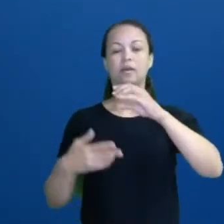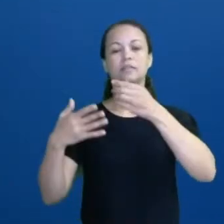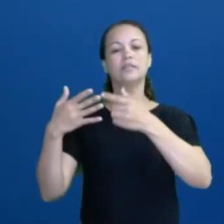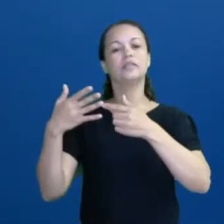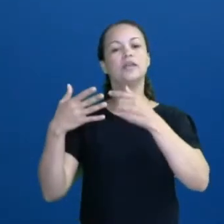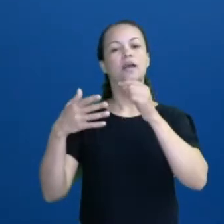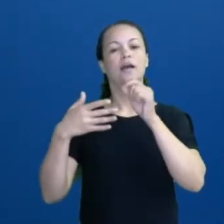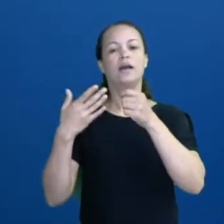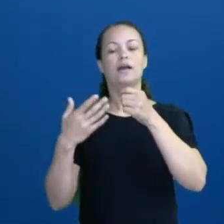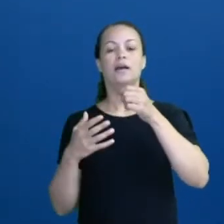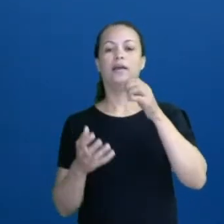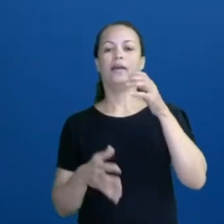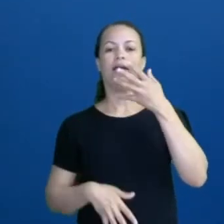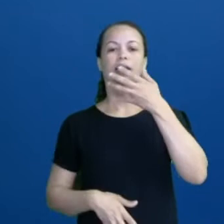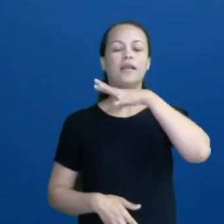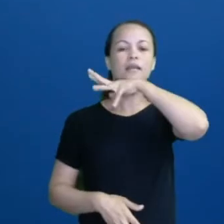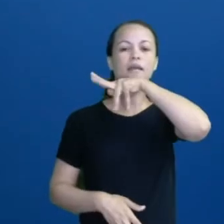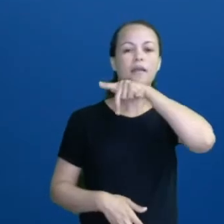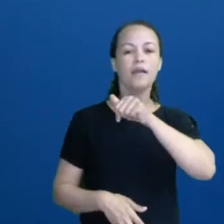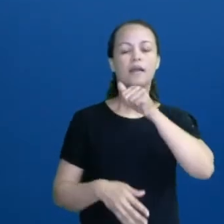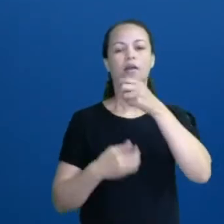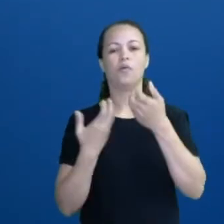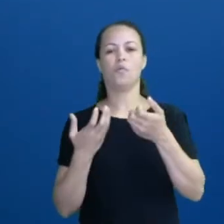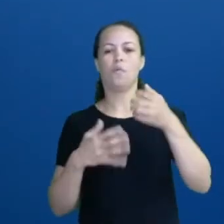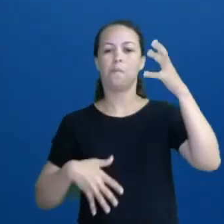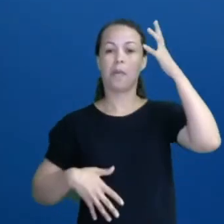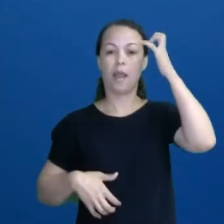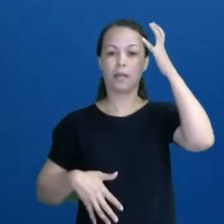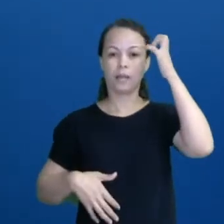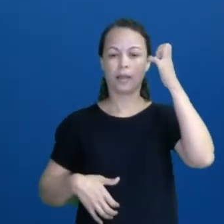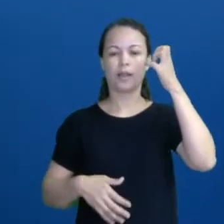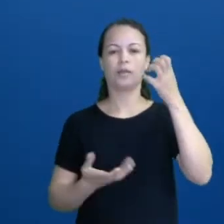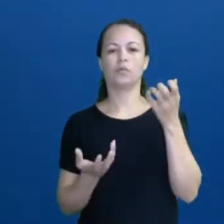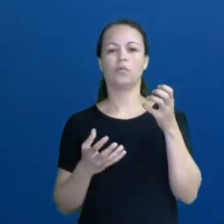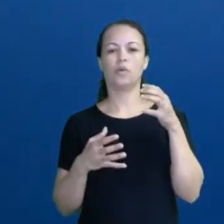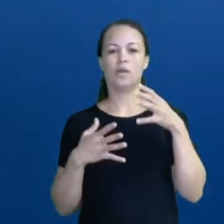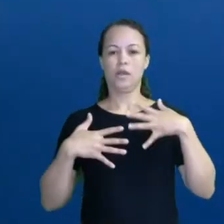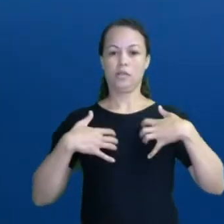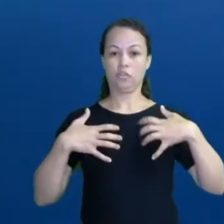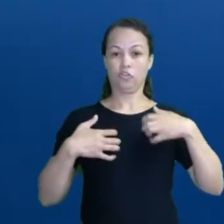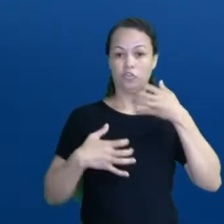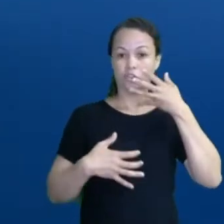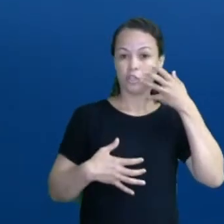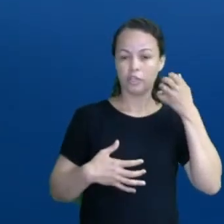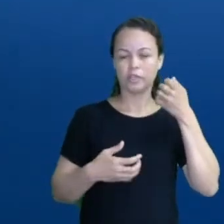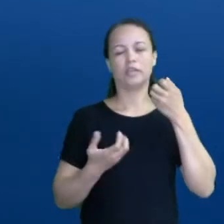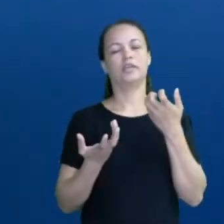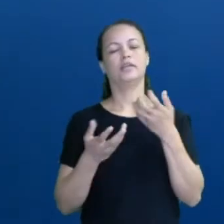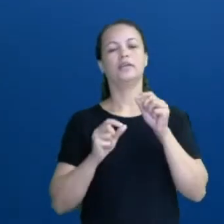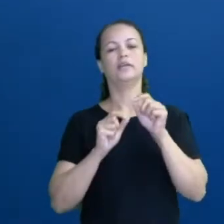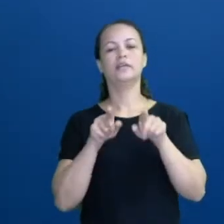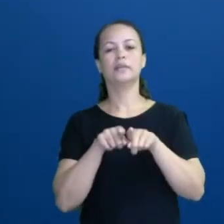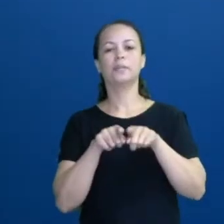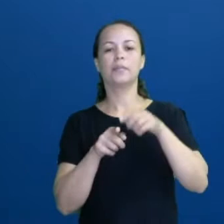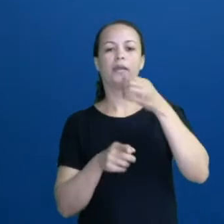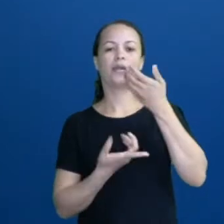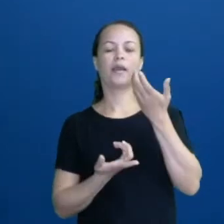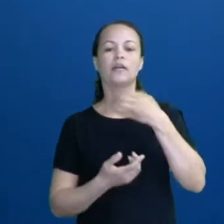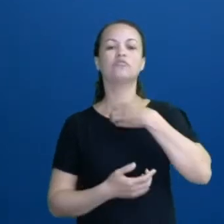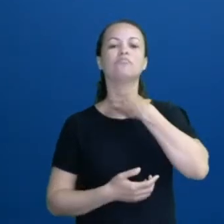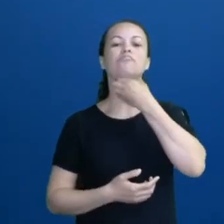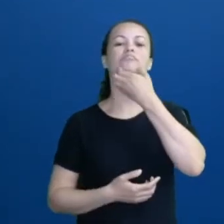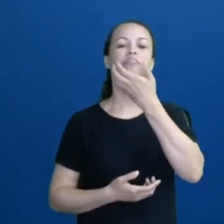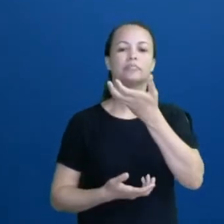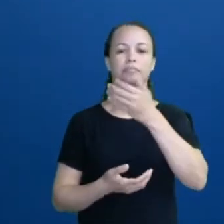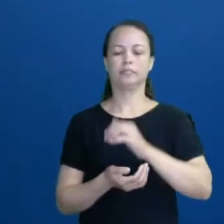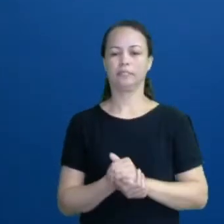leão, macaco, tigre, girafa. E aqui as frutas preferidas